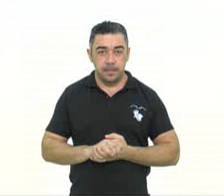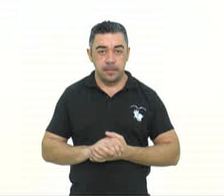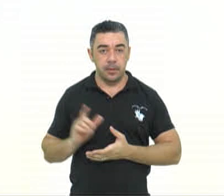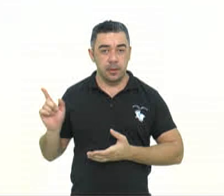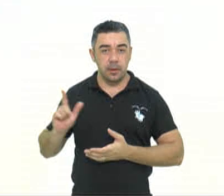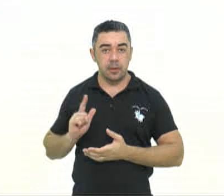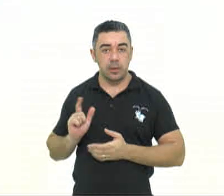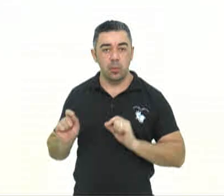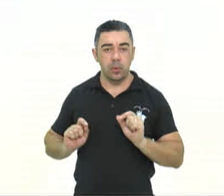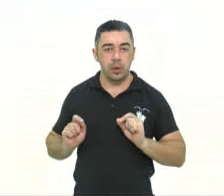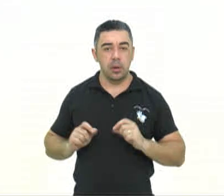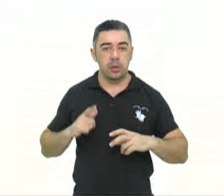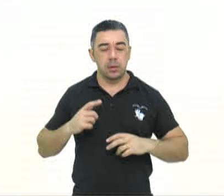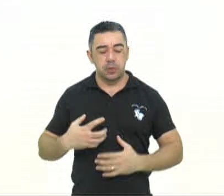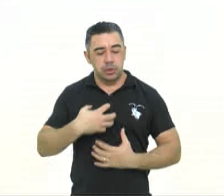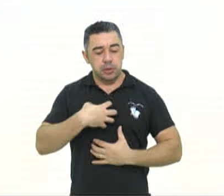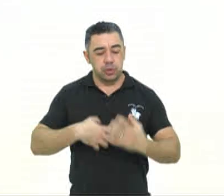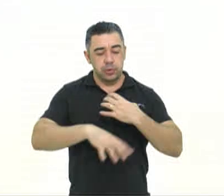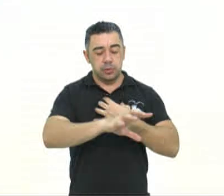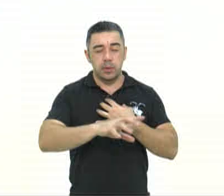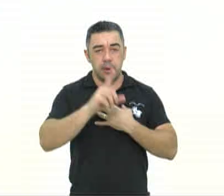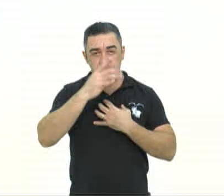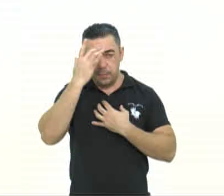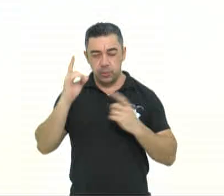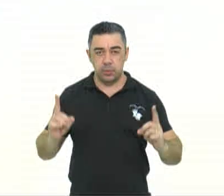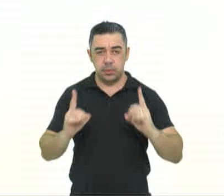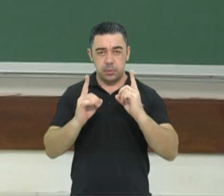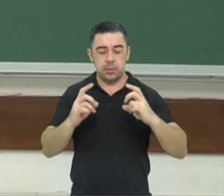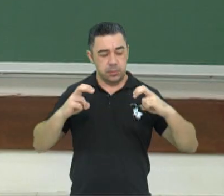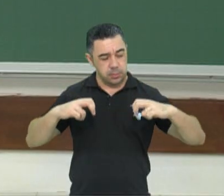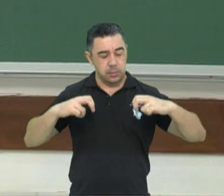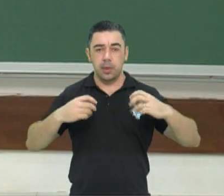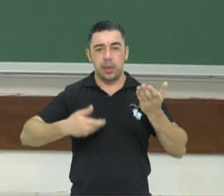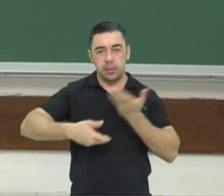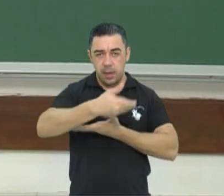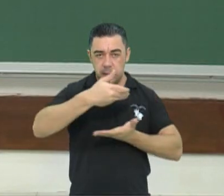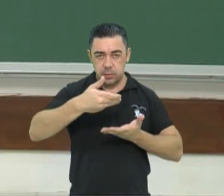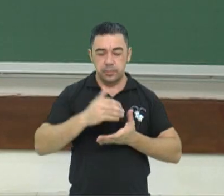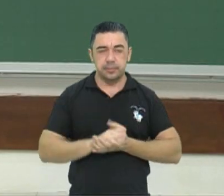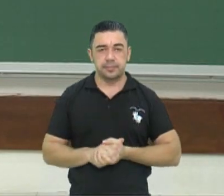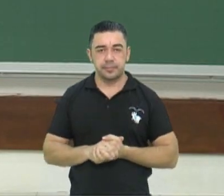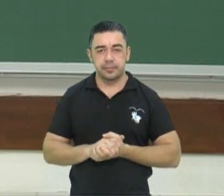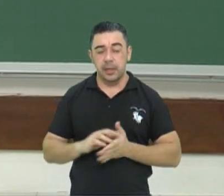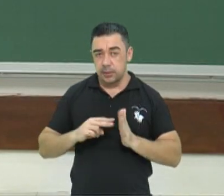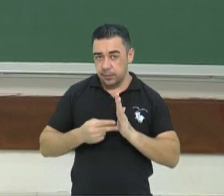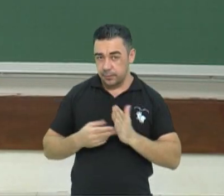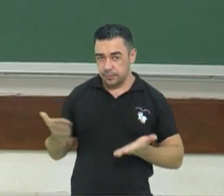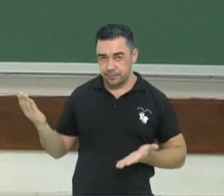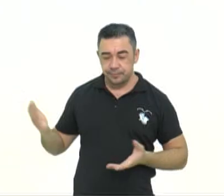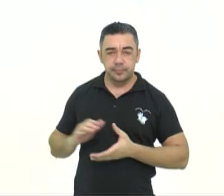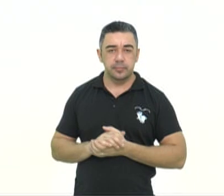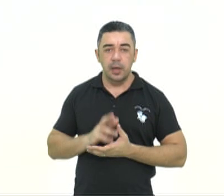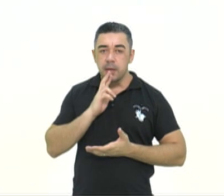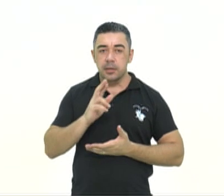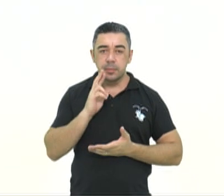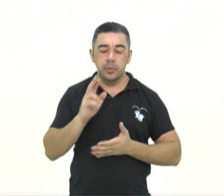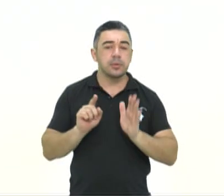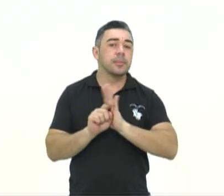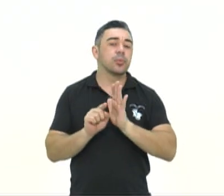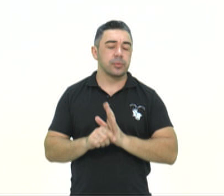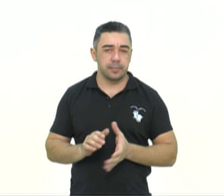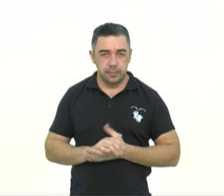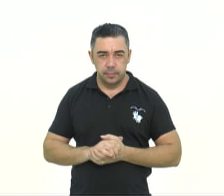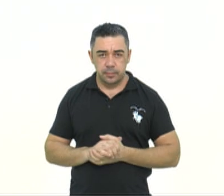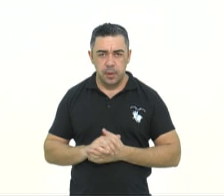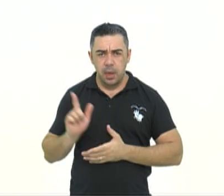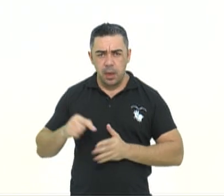Negociação colaborativa dos sentidos entre artista e pessoa de quem interage. Interação, palavra-chave, gente. Seguindo em frente. Responda as seguintes perguntas.